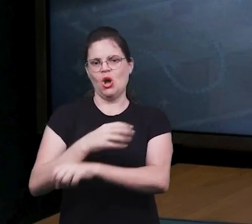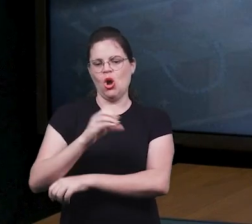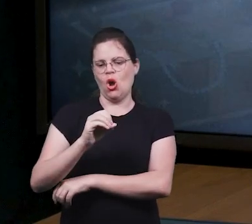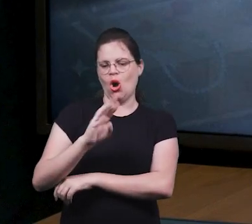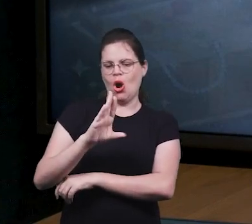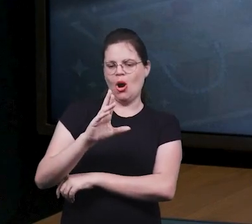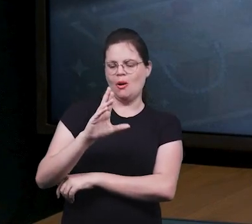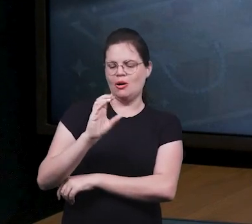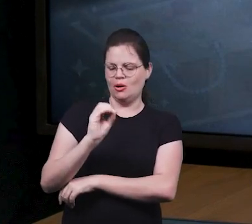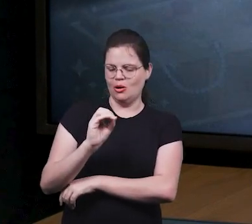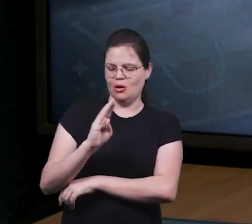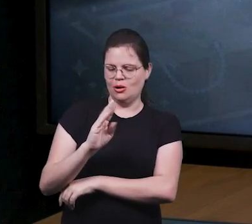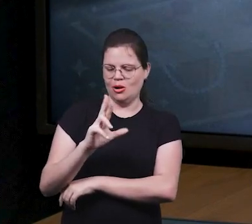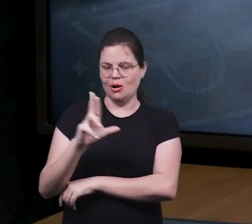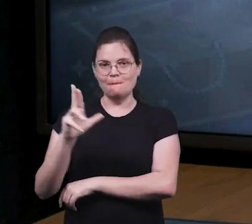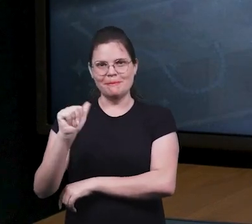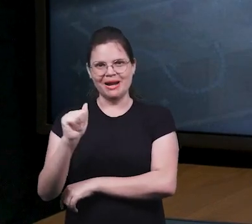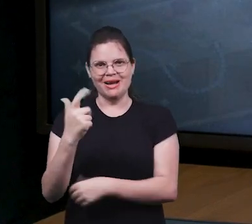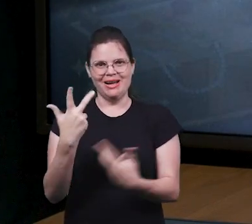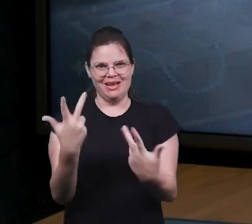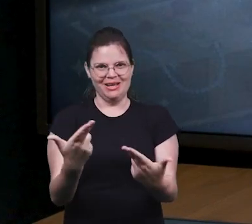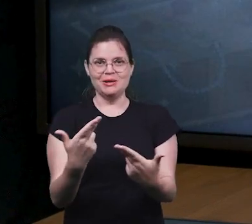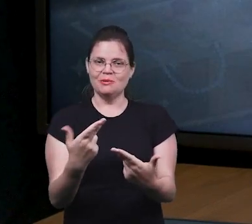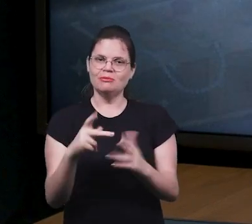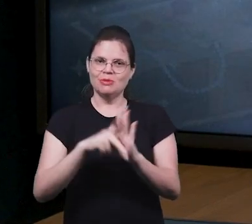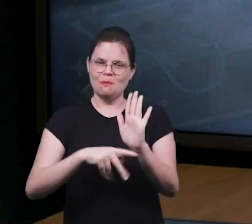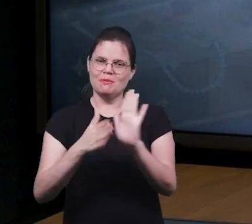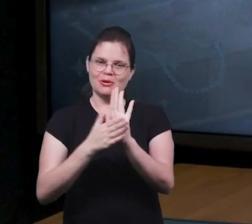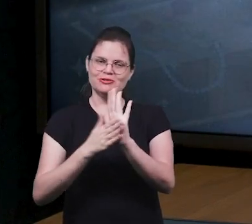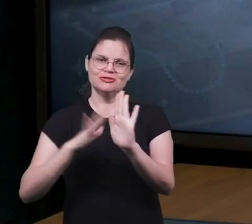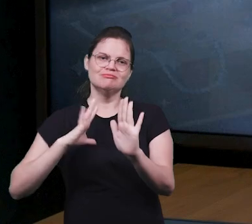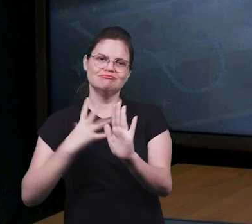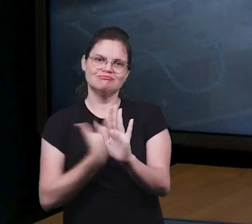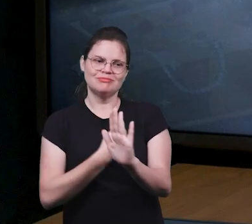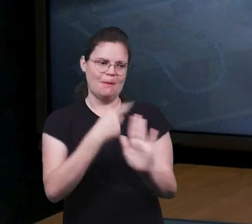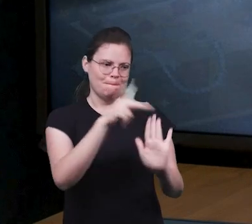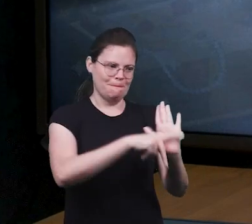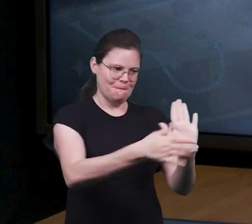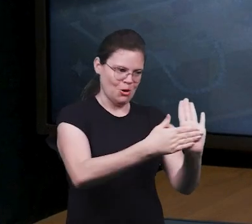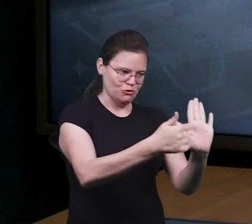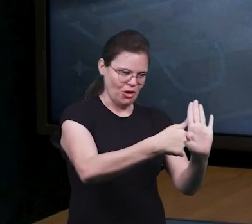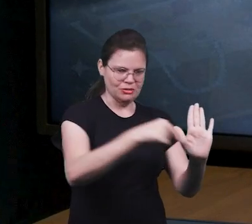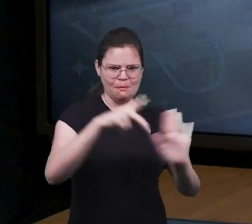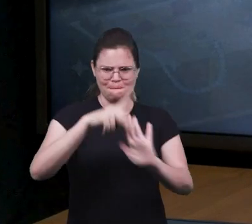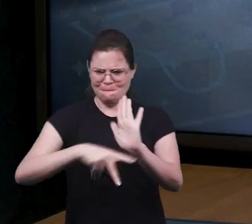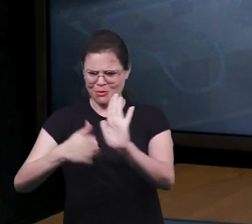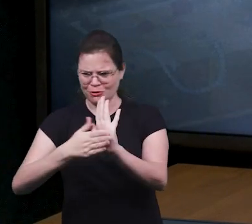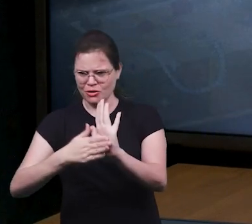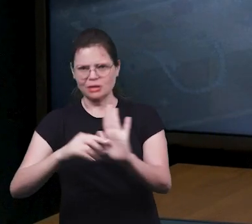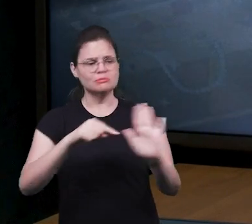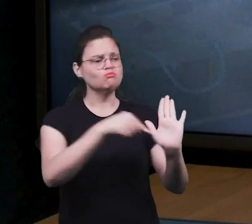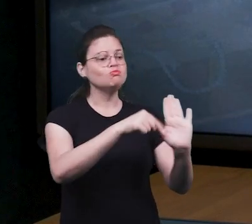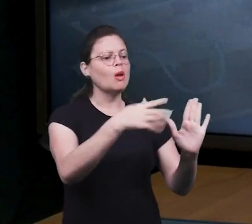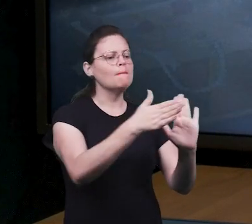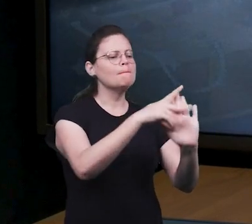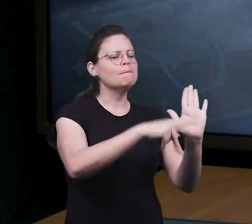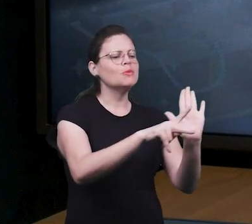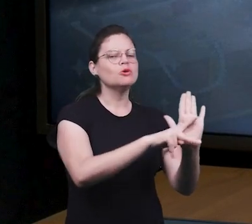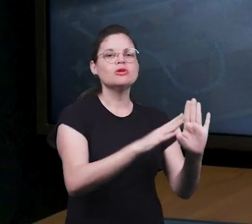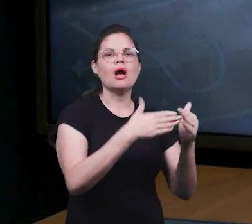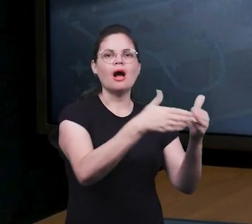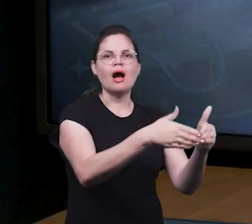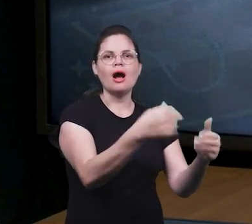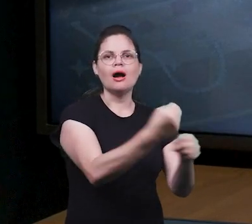obra que Deus estabelece para a salvação do homem. Eu te pergunto, quem é que conduziu a arca? Quem é